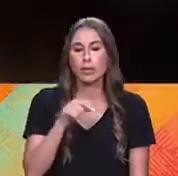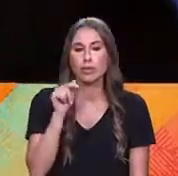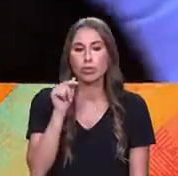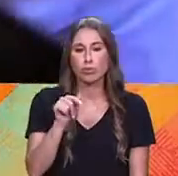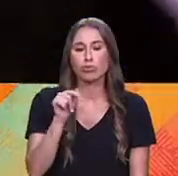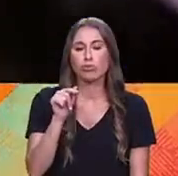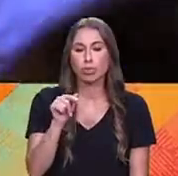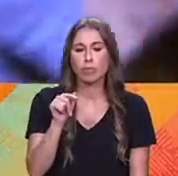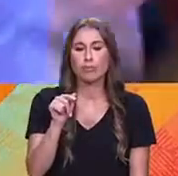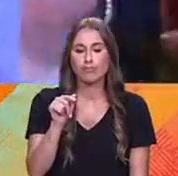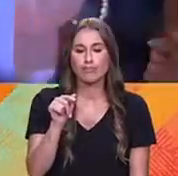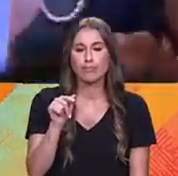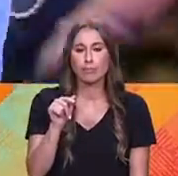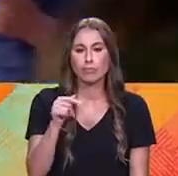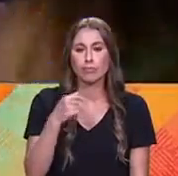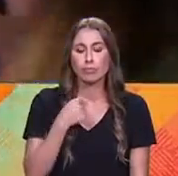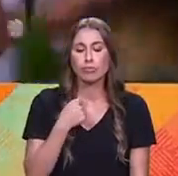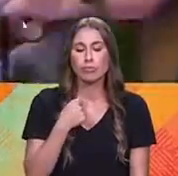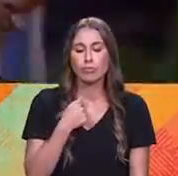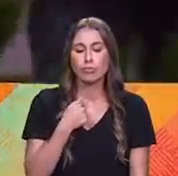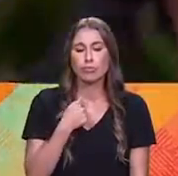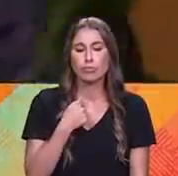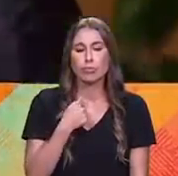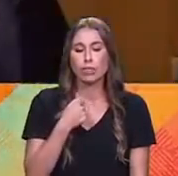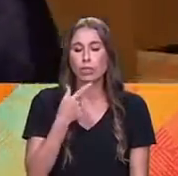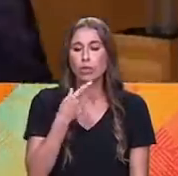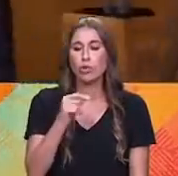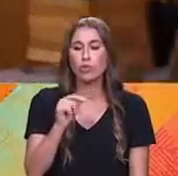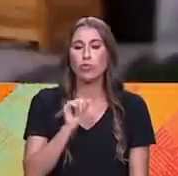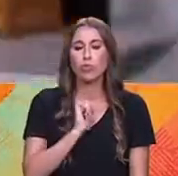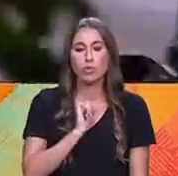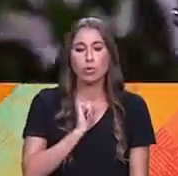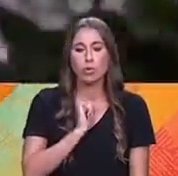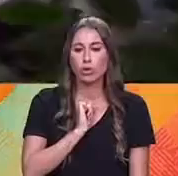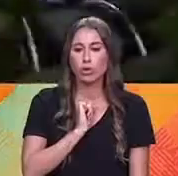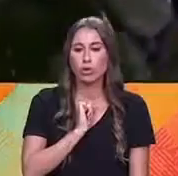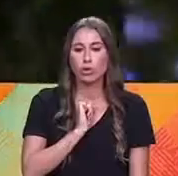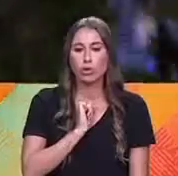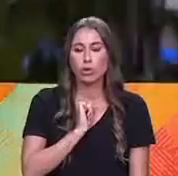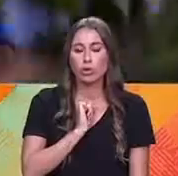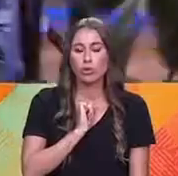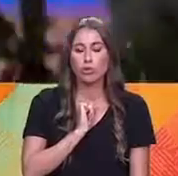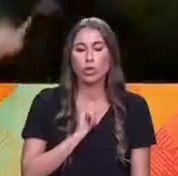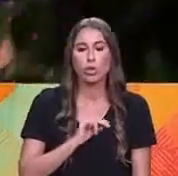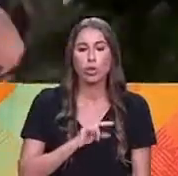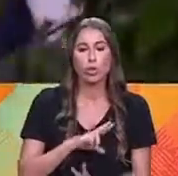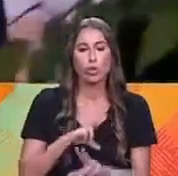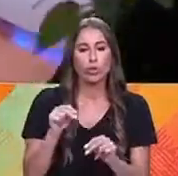eu, tudo morreu. E o meu nome nunca mais o diga.